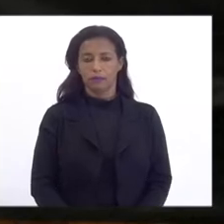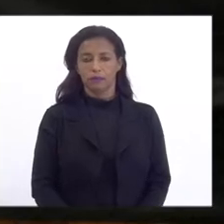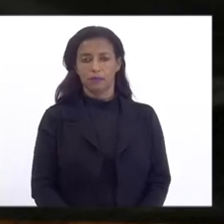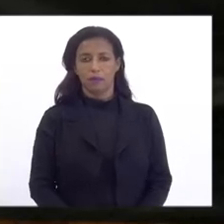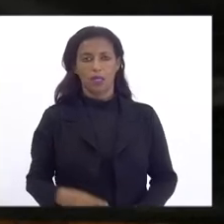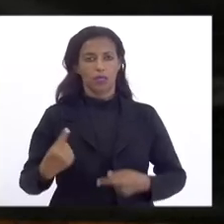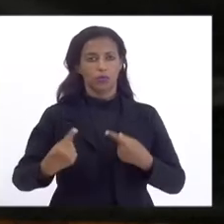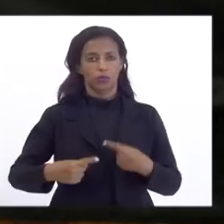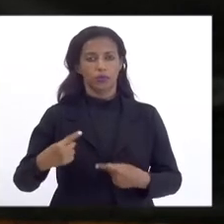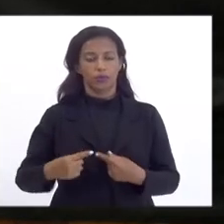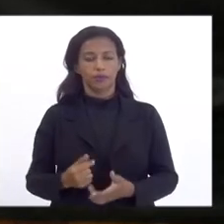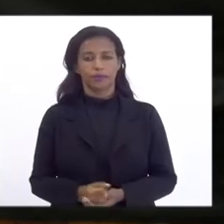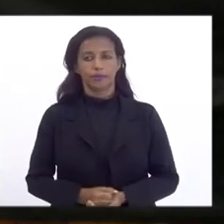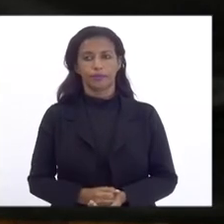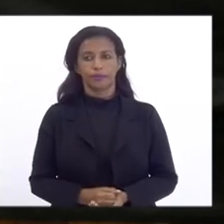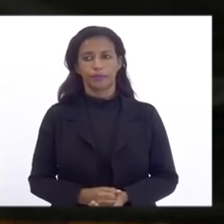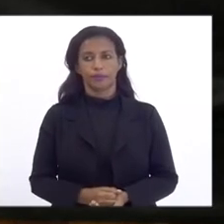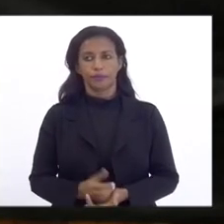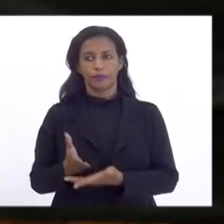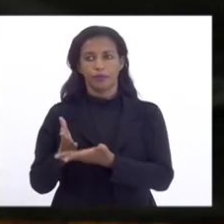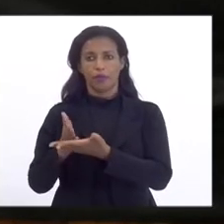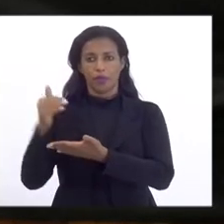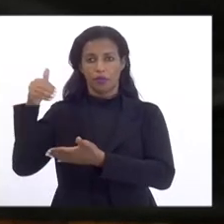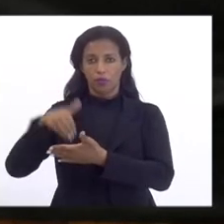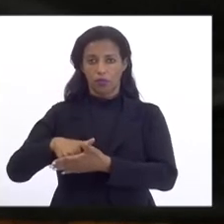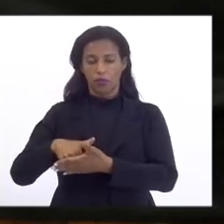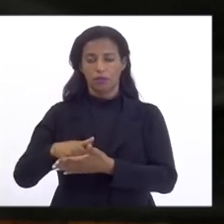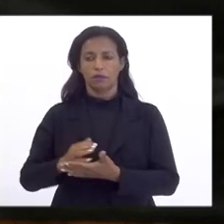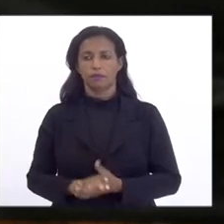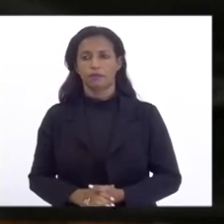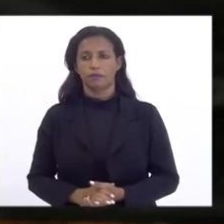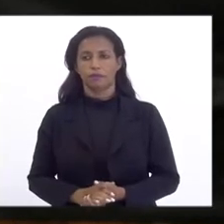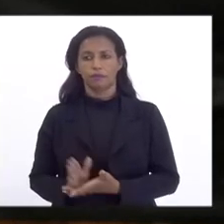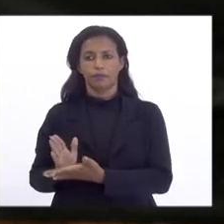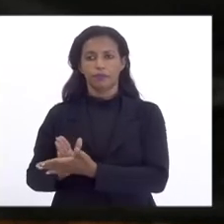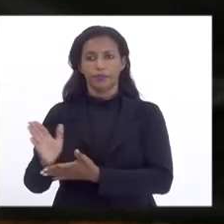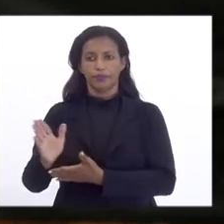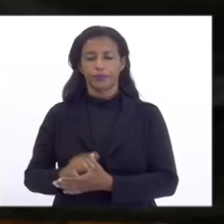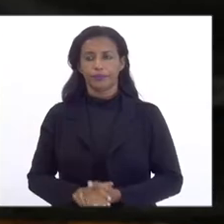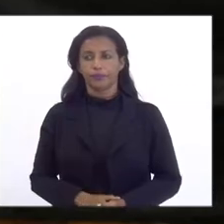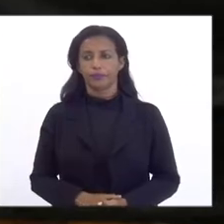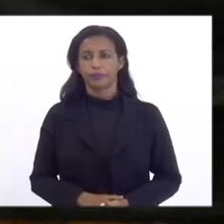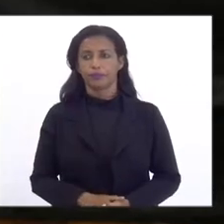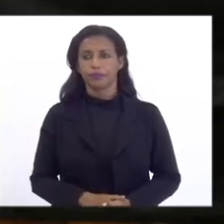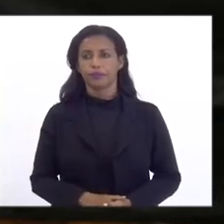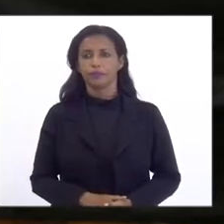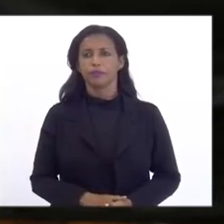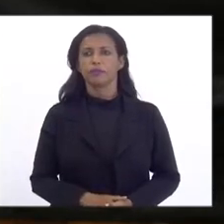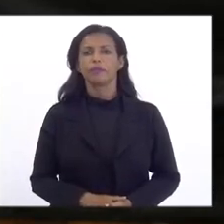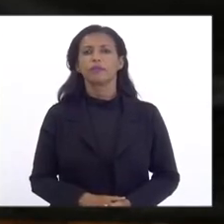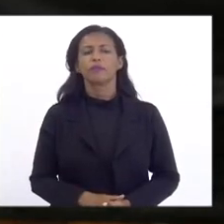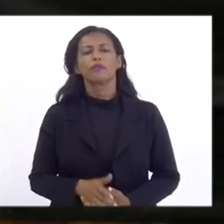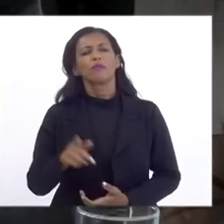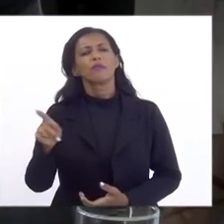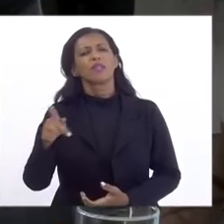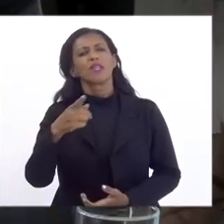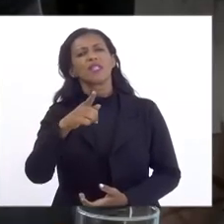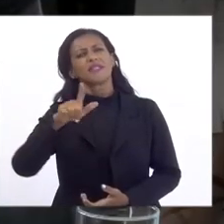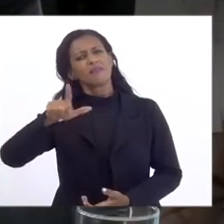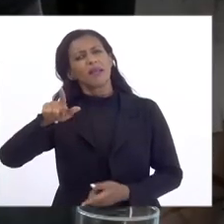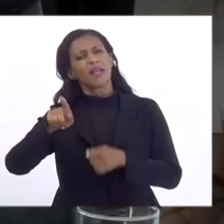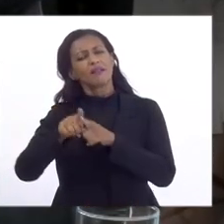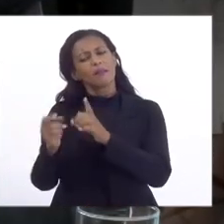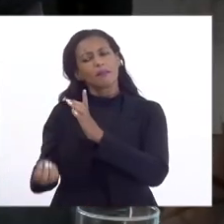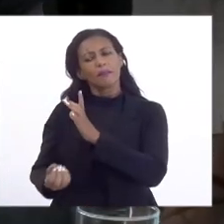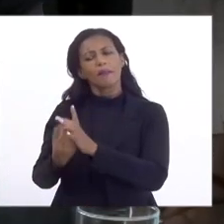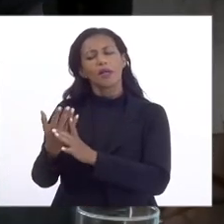Em discussão. Em votação. Aprovado. Esse projeto de lei nasceu também de uma CPI, à